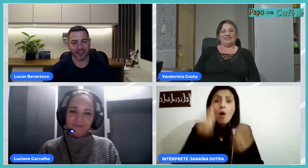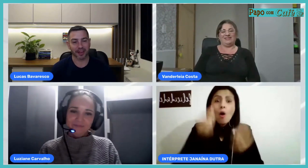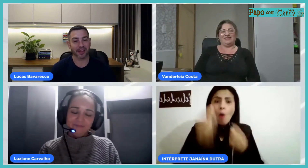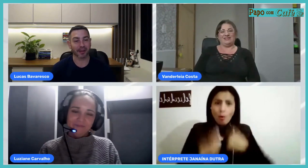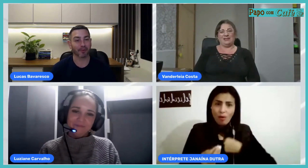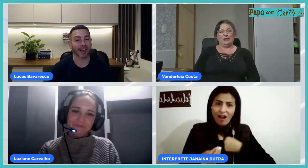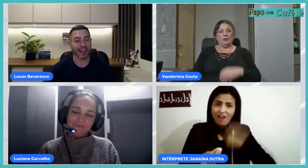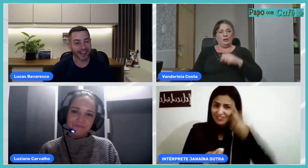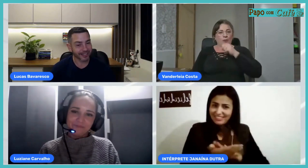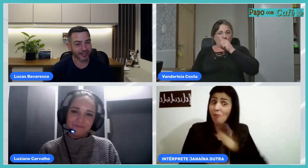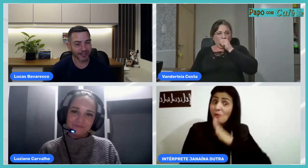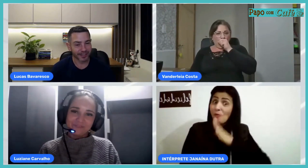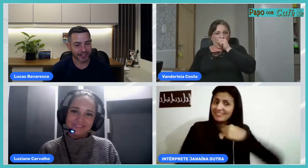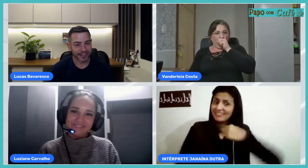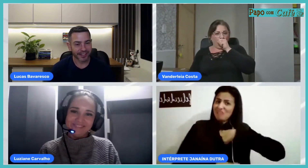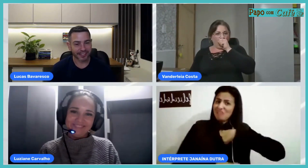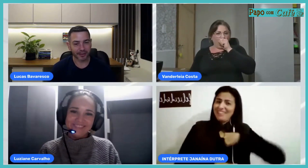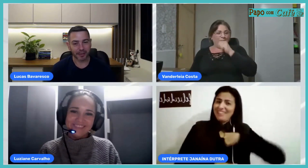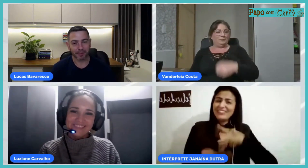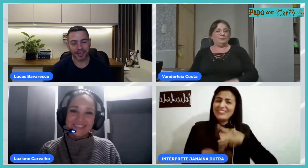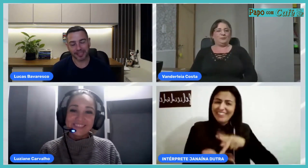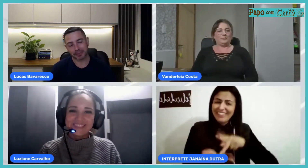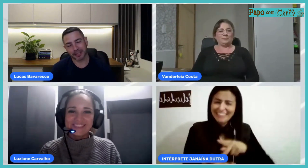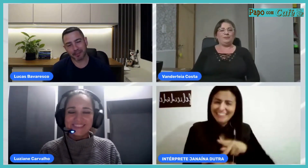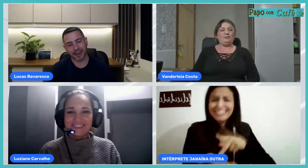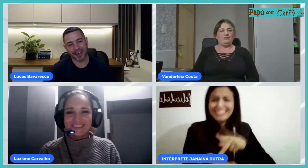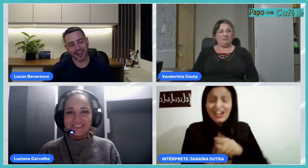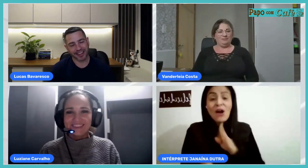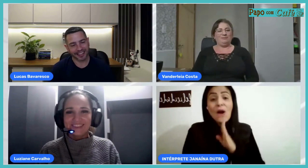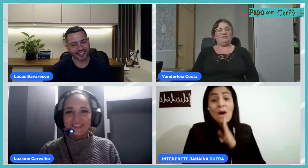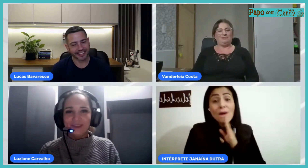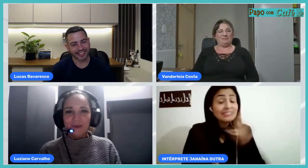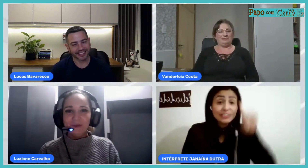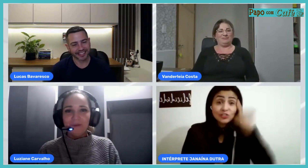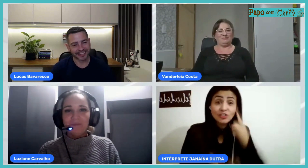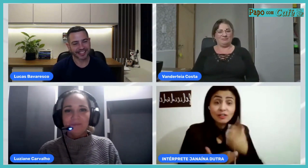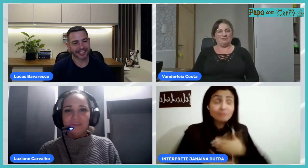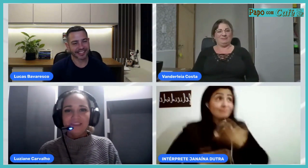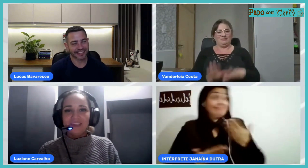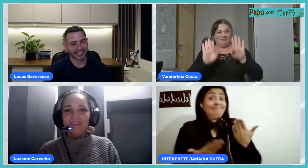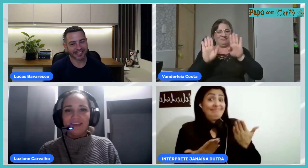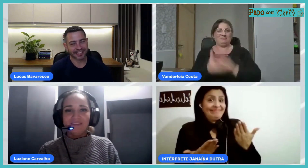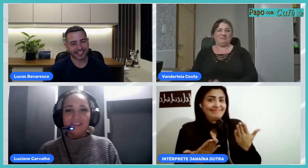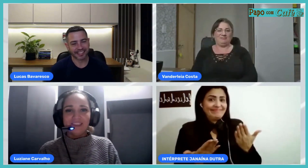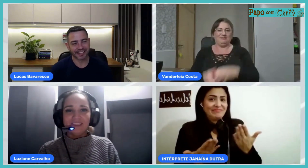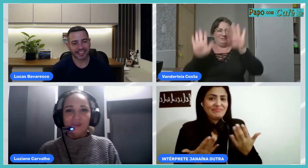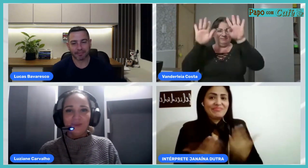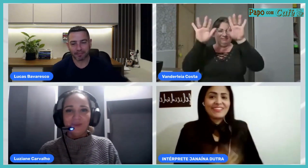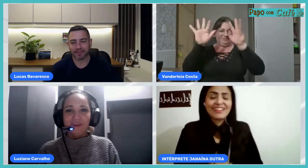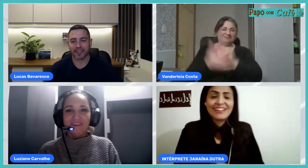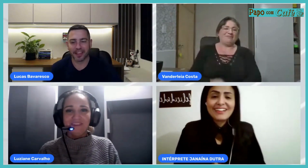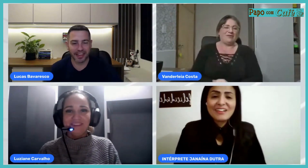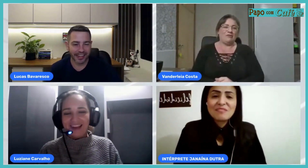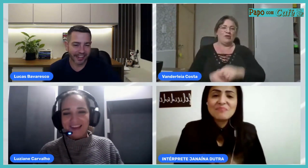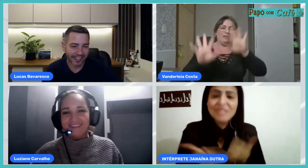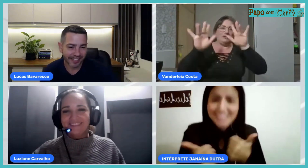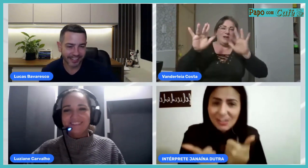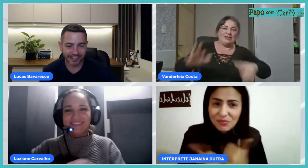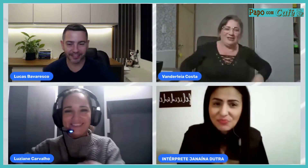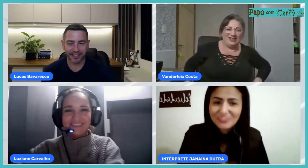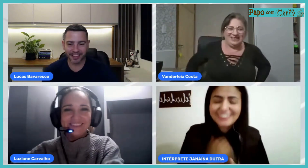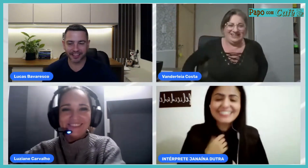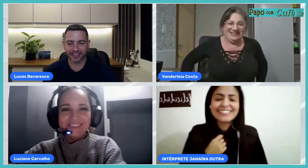eu conheci a Jana por acaso. Se alguém puder interpretar para ela. Quem vai, Wander? Tu ou eu? Jana,